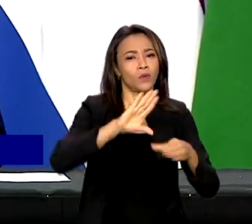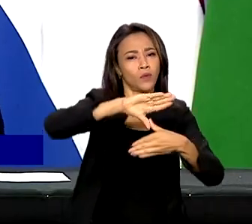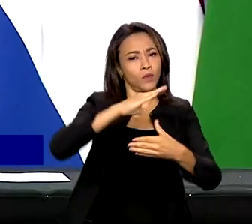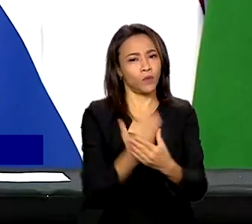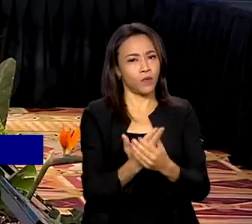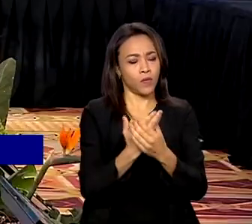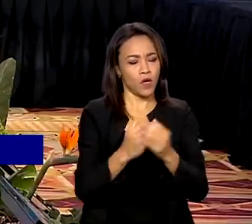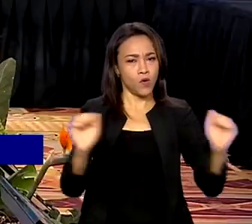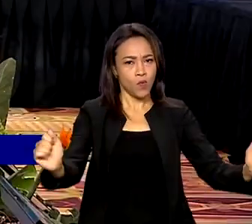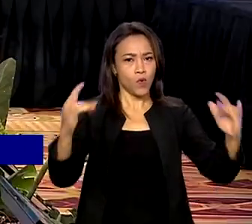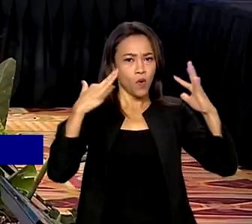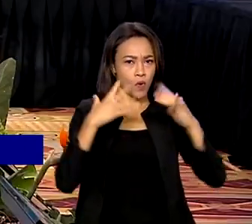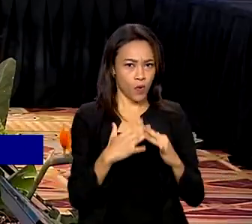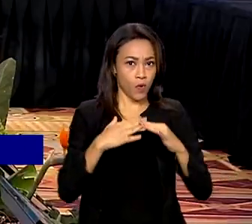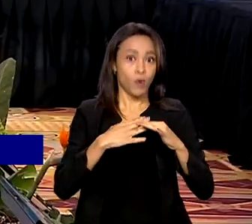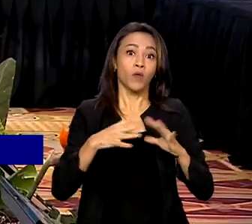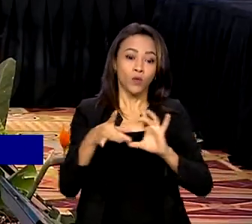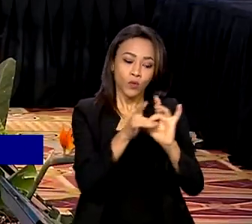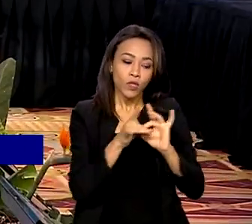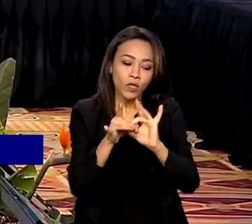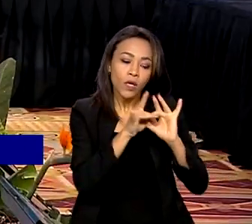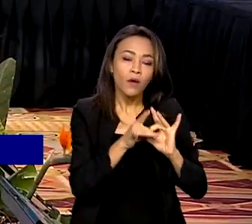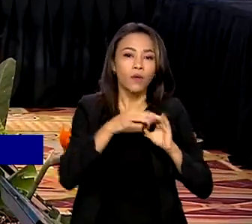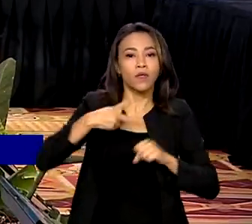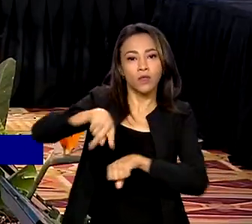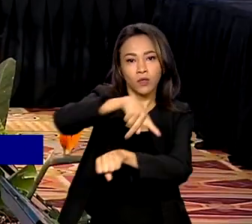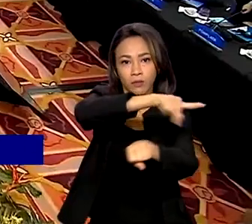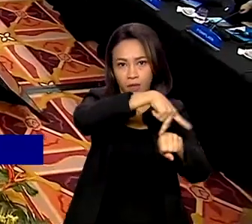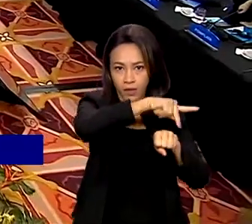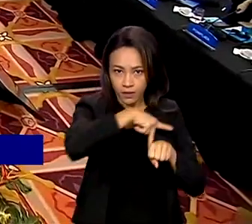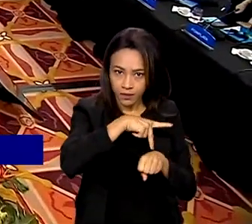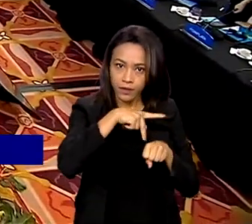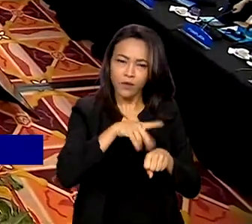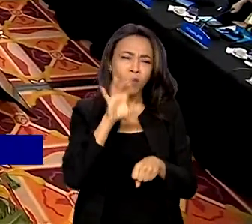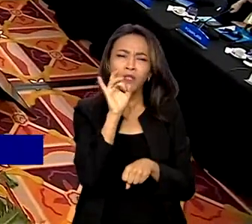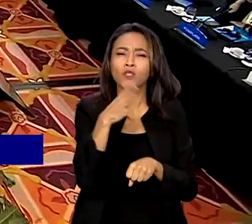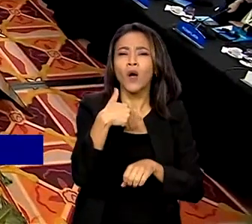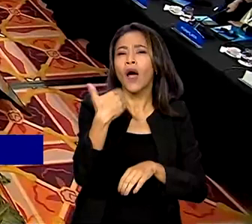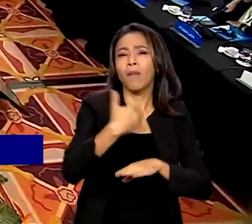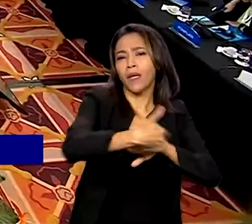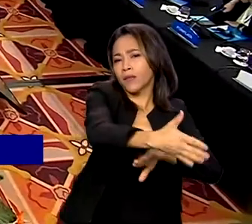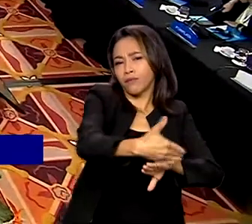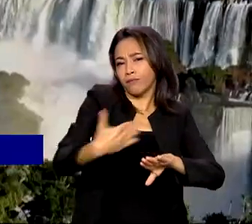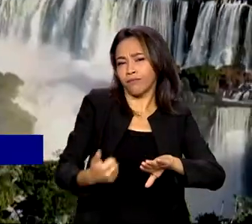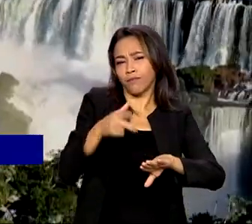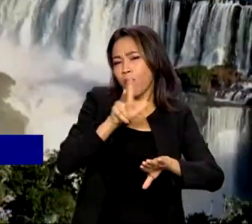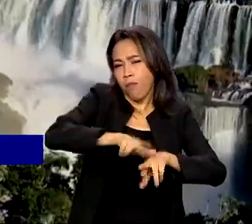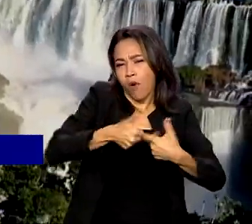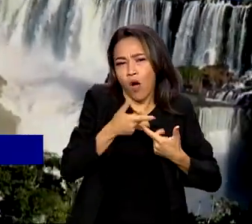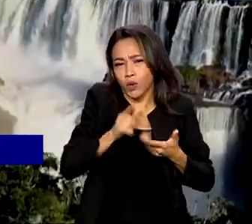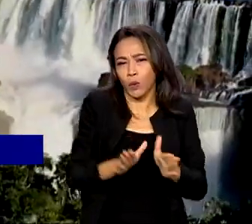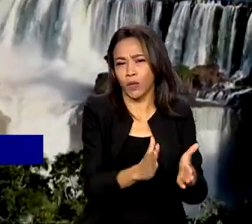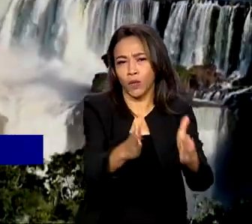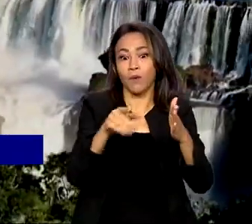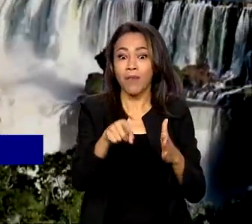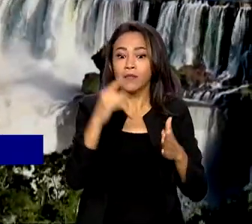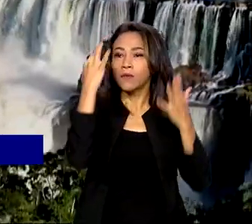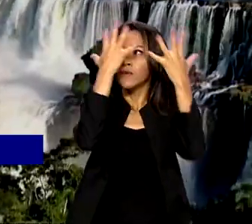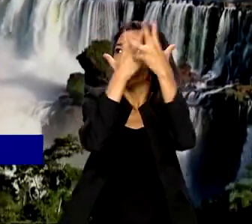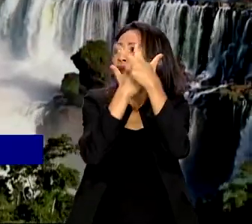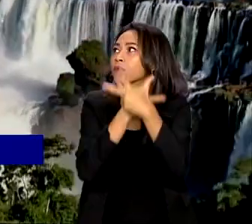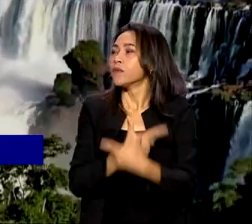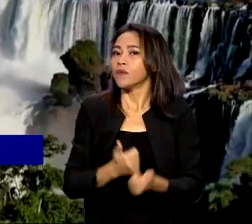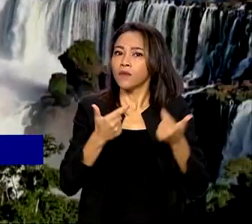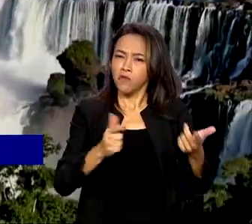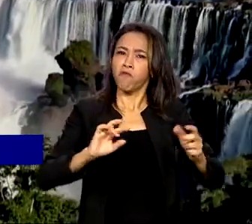os países, que vai muito além do tênue limite entre os territórios separados pelo Rio Iguaçu. A beleza natural da região